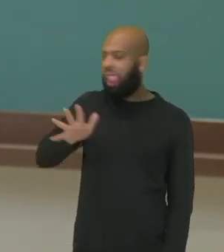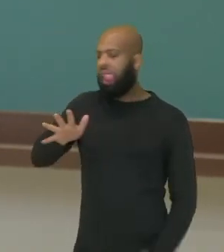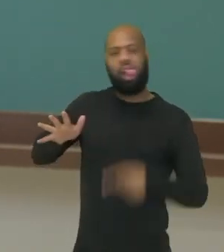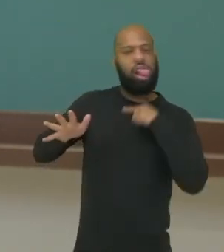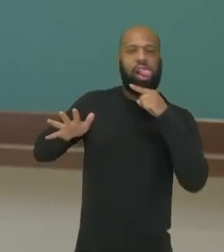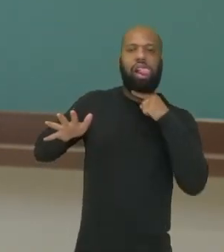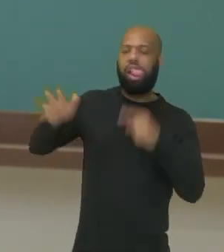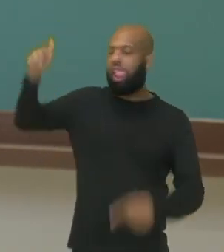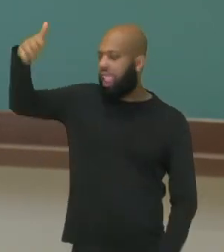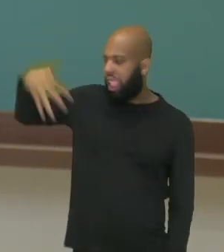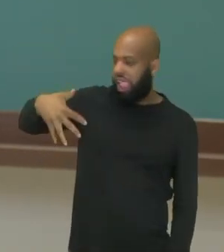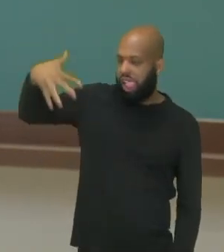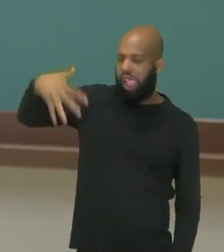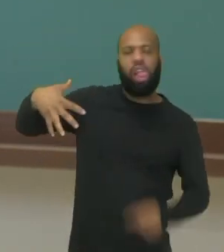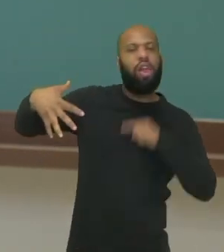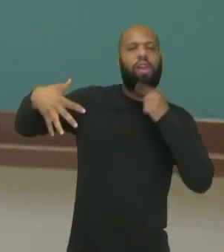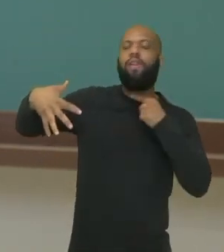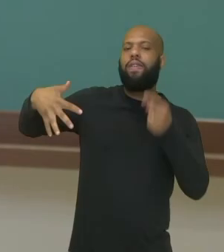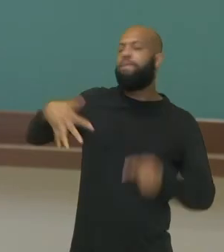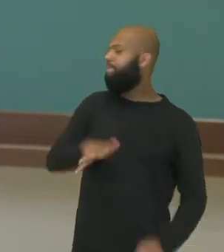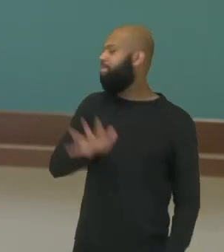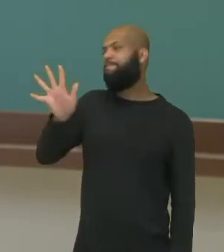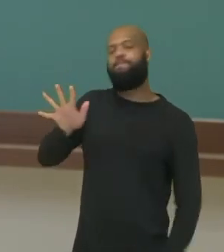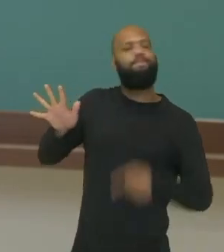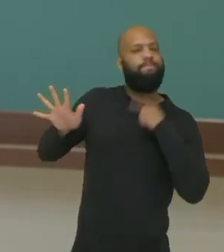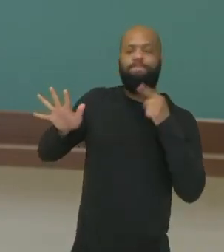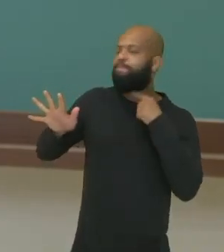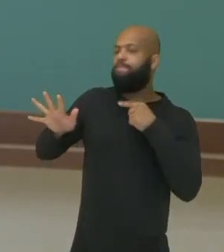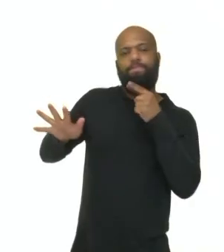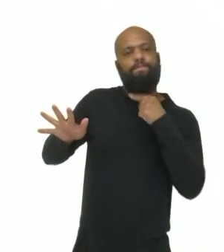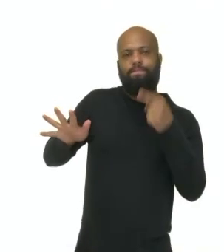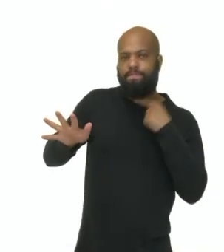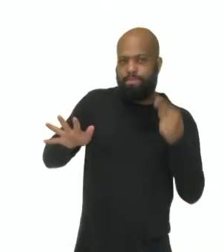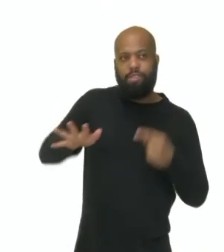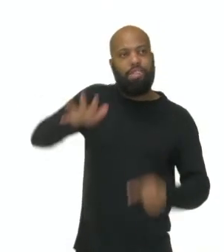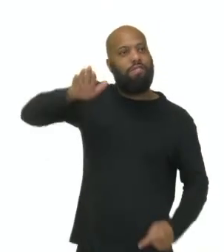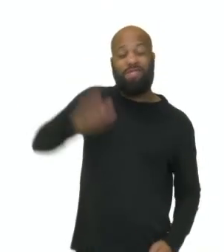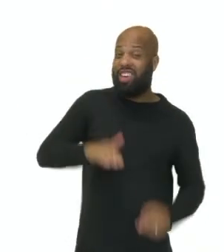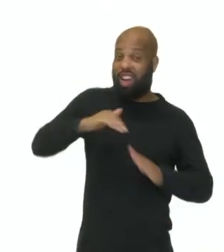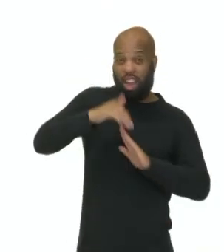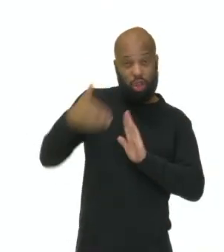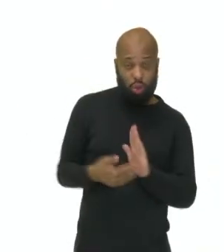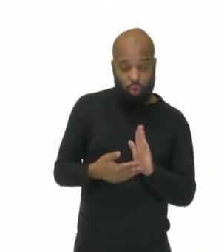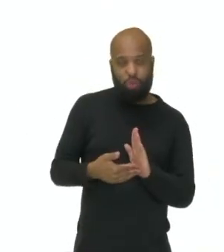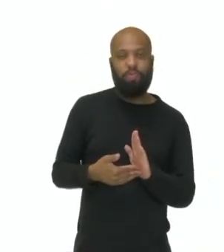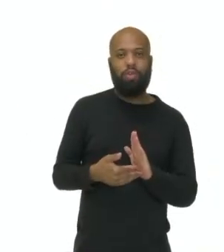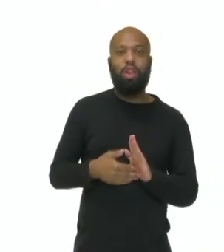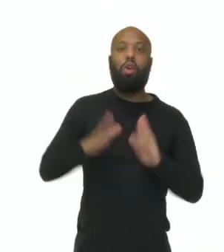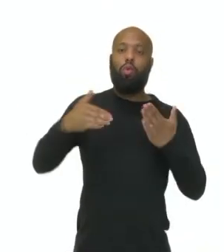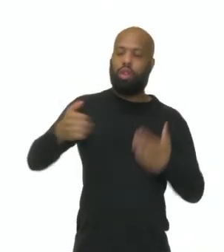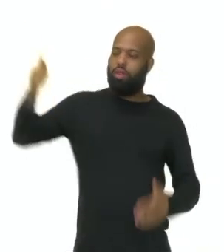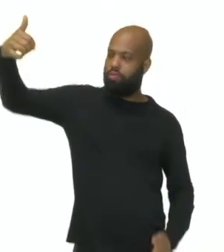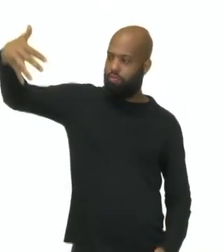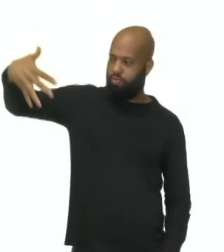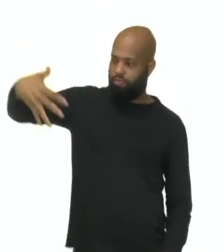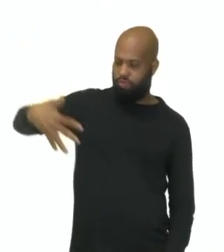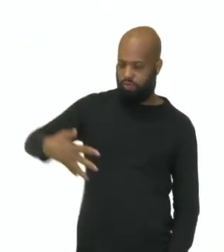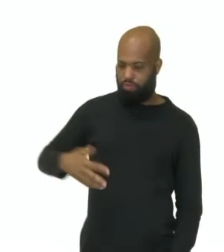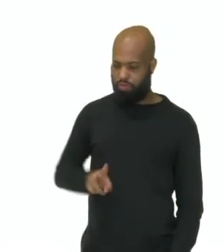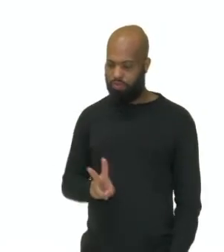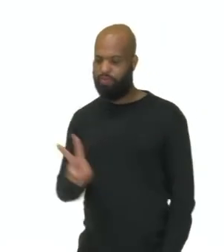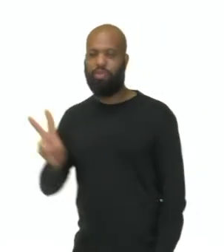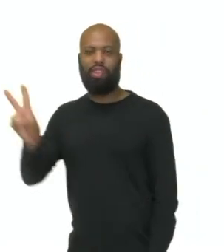estufa. Então, a gente colabora com o aquecimento global de que forma?